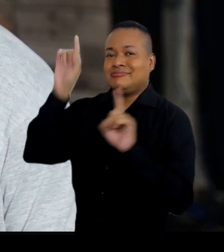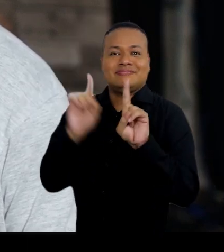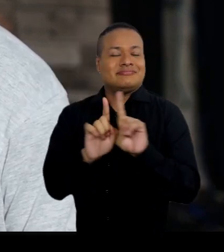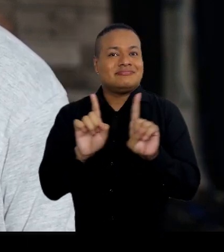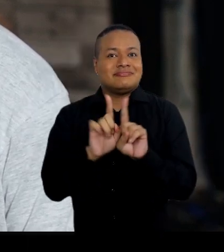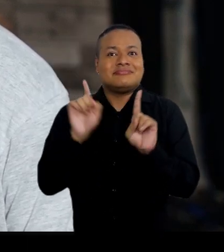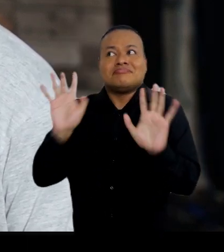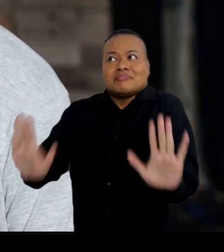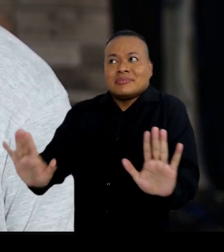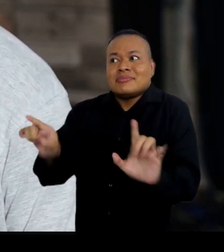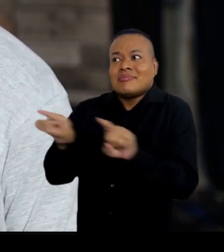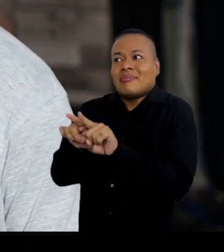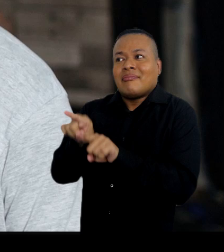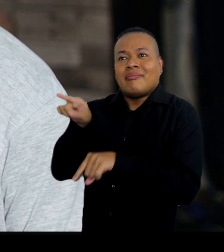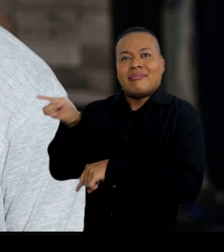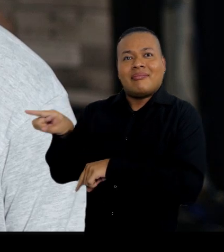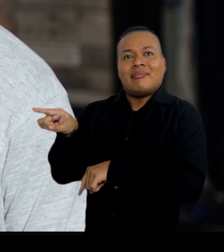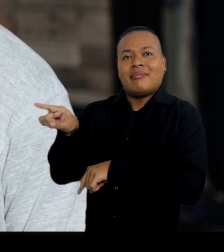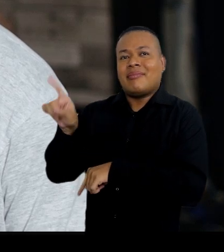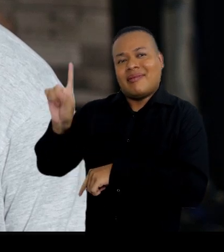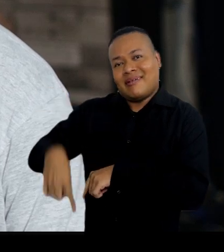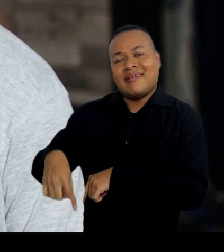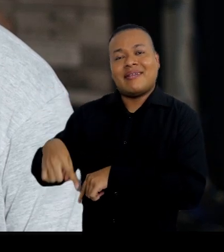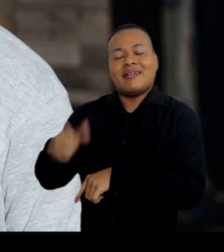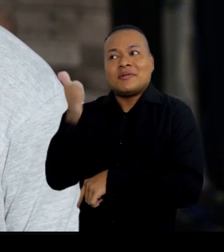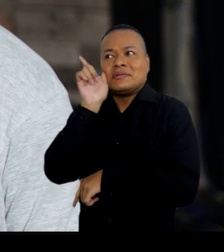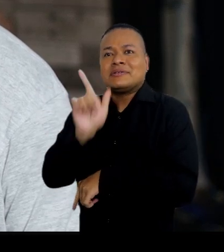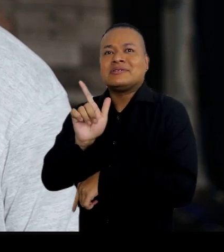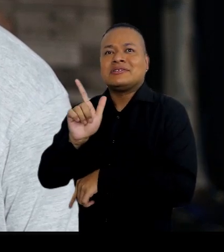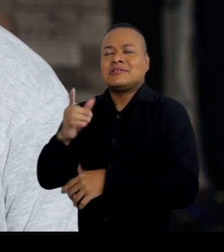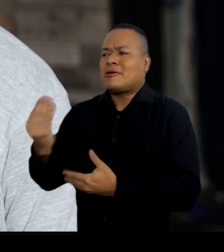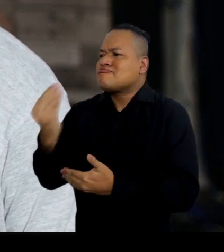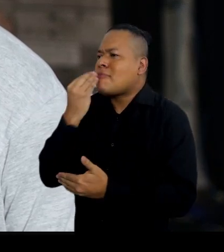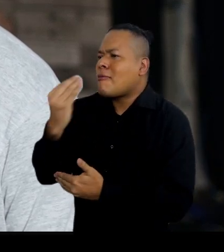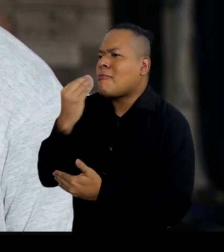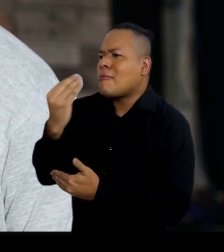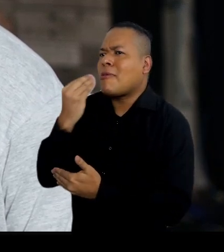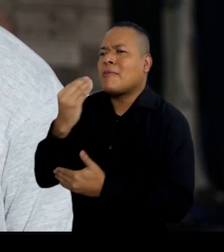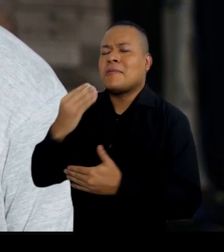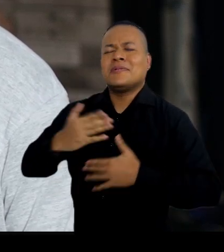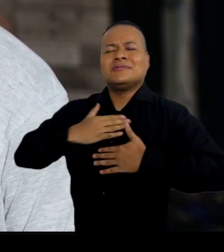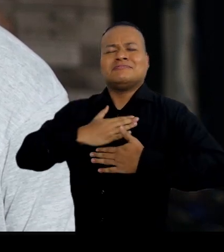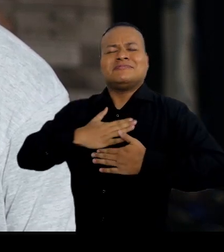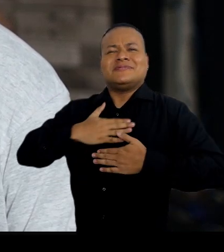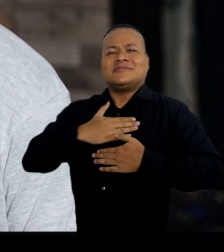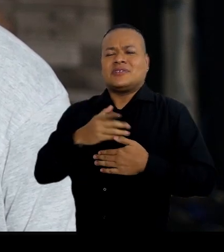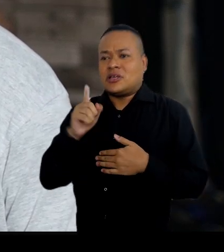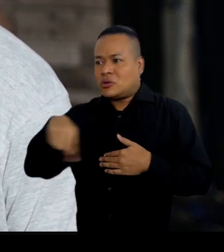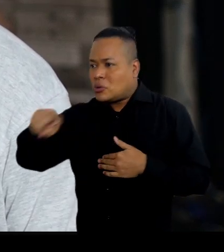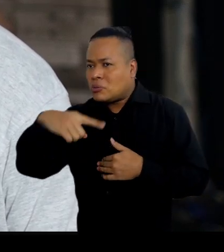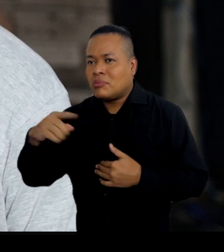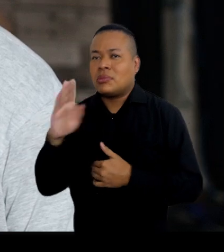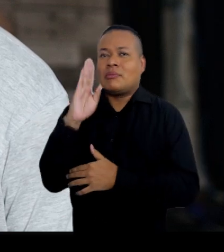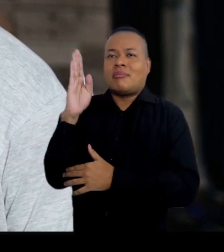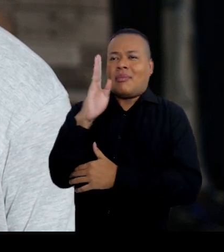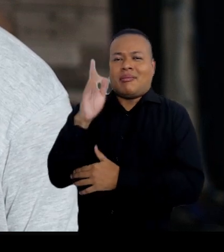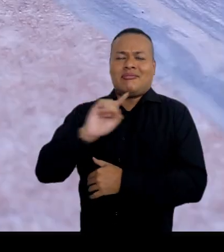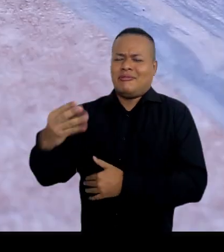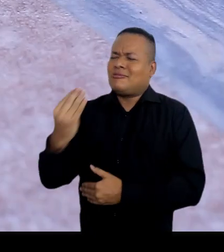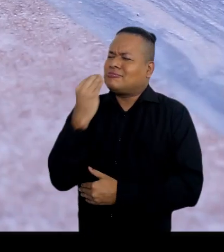sabedoria. E o mais interessante, né? Ela conseguia encher a barriga da gente com prazer. Ela não deixava a gente passando